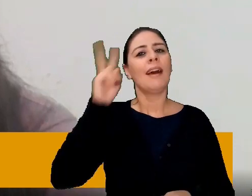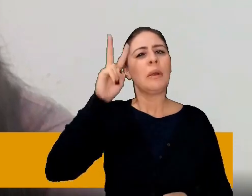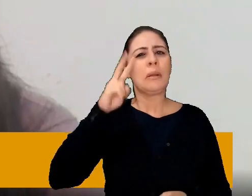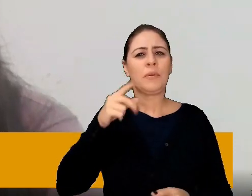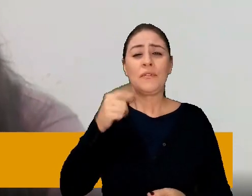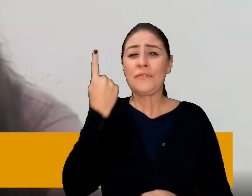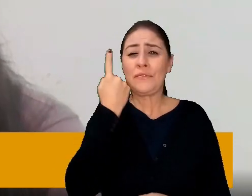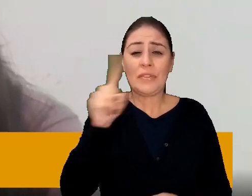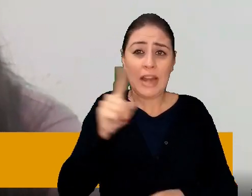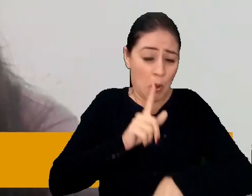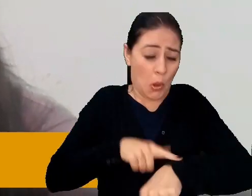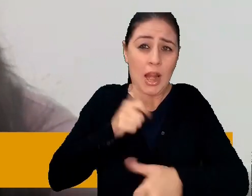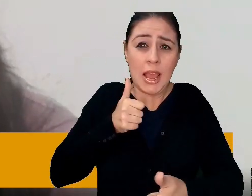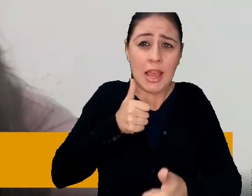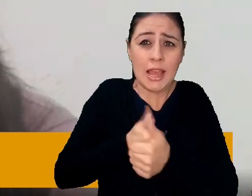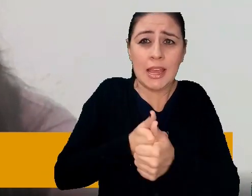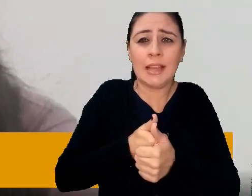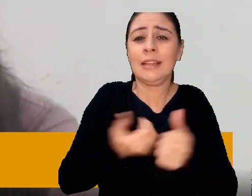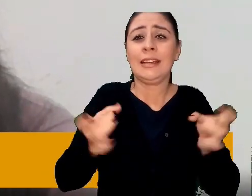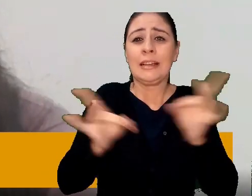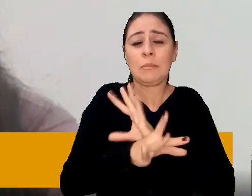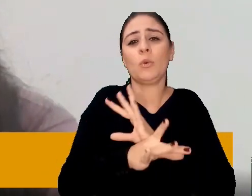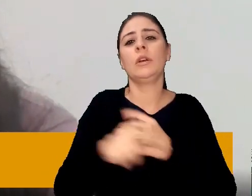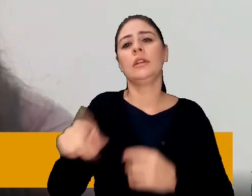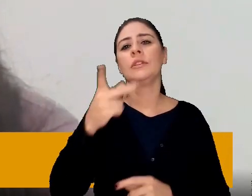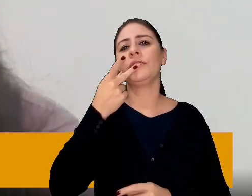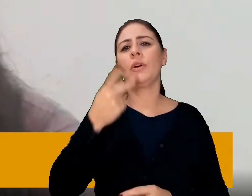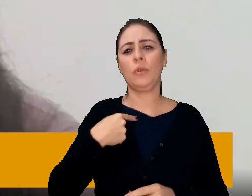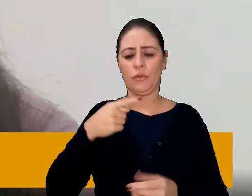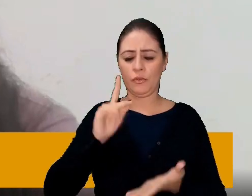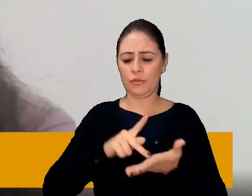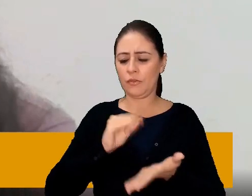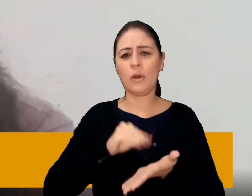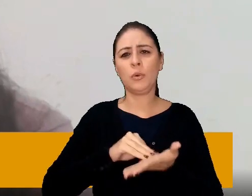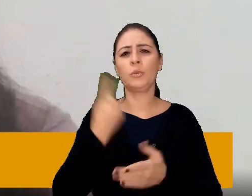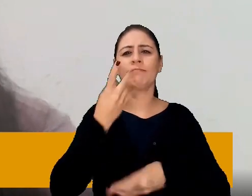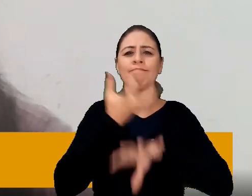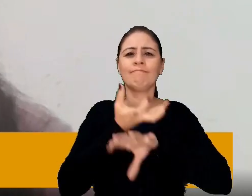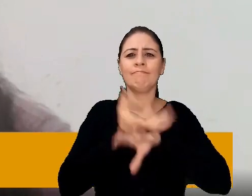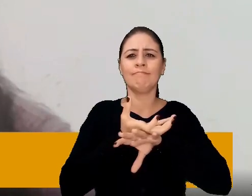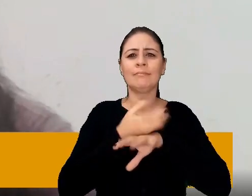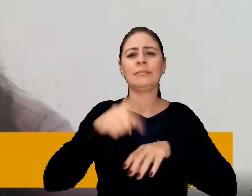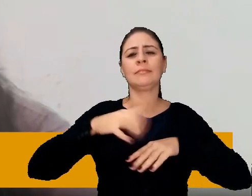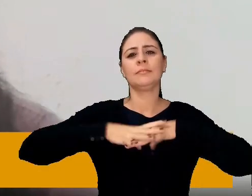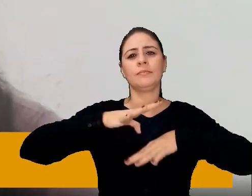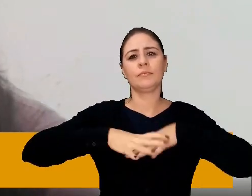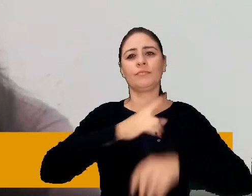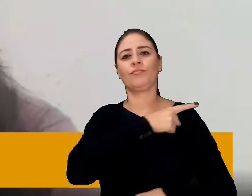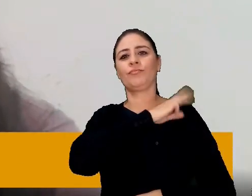eu vou ir lá. Aí faltou uma disciplina, faltava acho que matemática para eu concluir o ensino